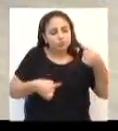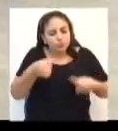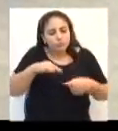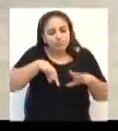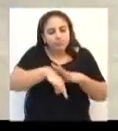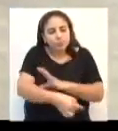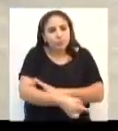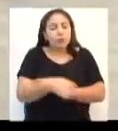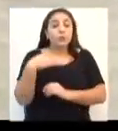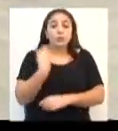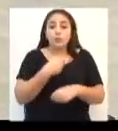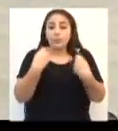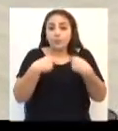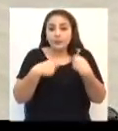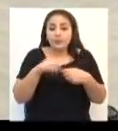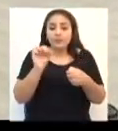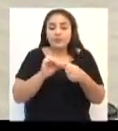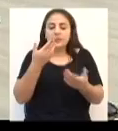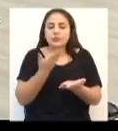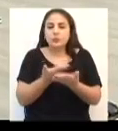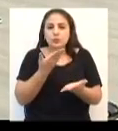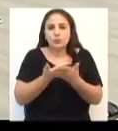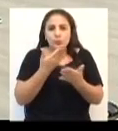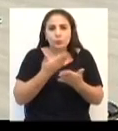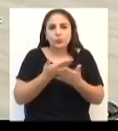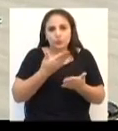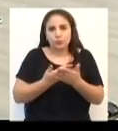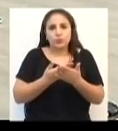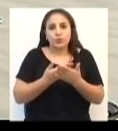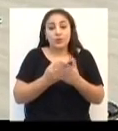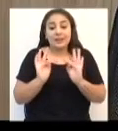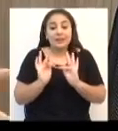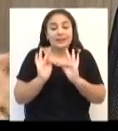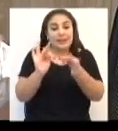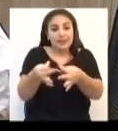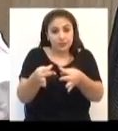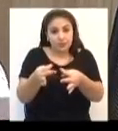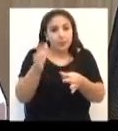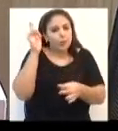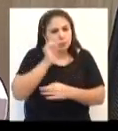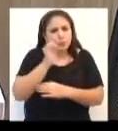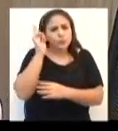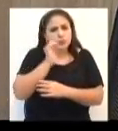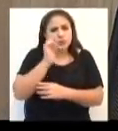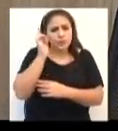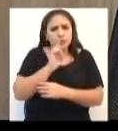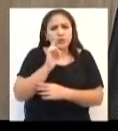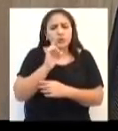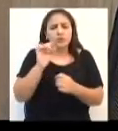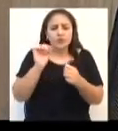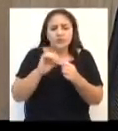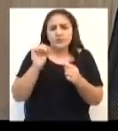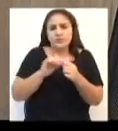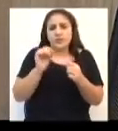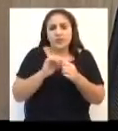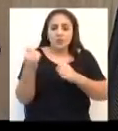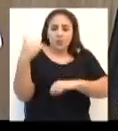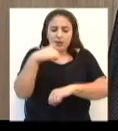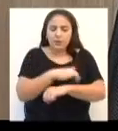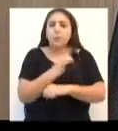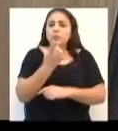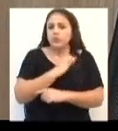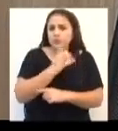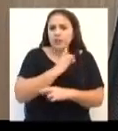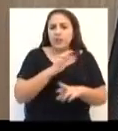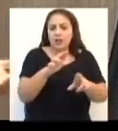momento é que nós precisamos fazer um estudo de viabilidade técnica para a possibilidade de um aeroporto que realmente comporte